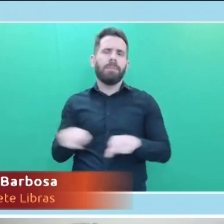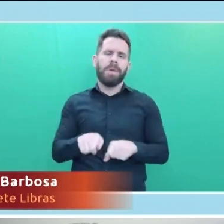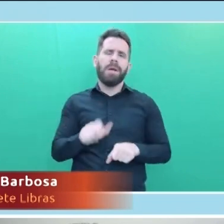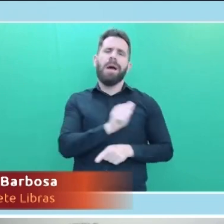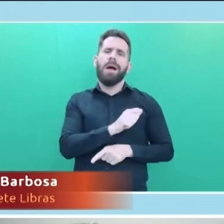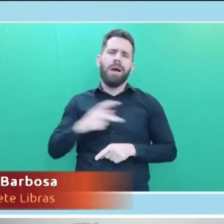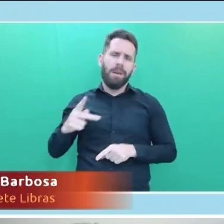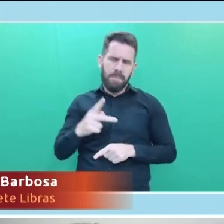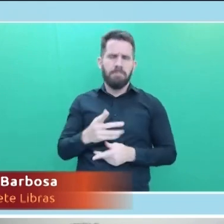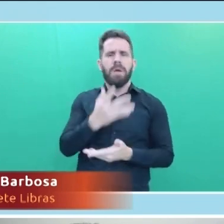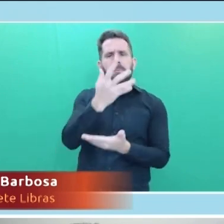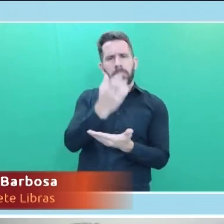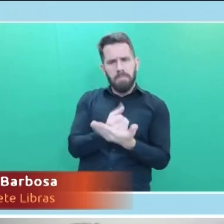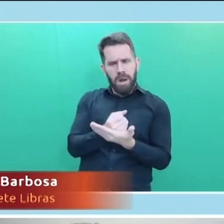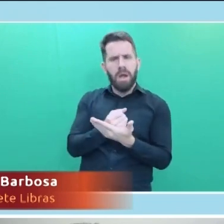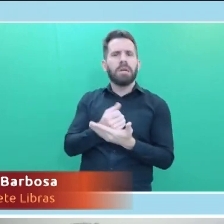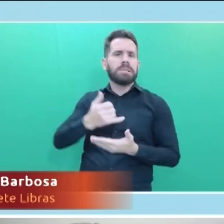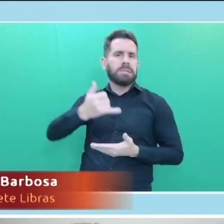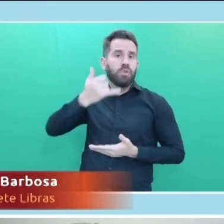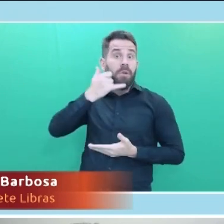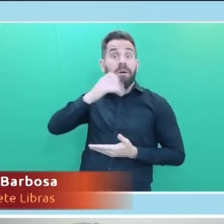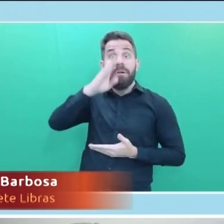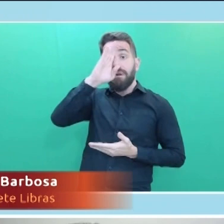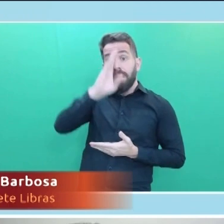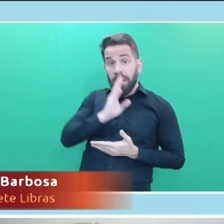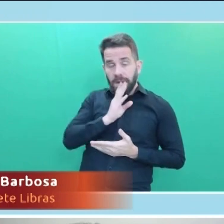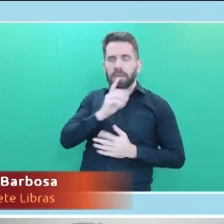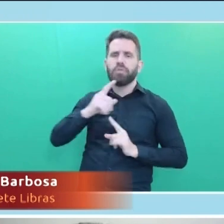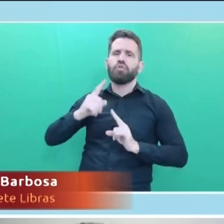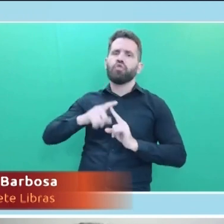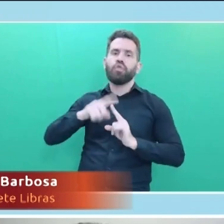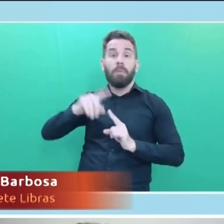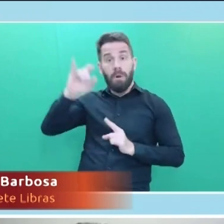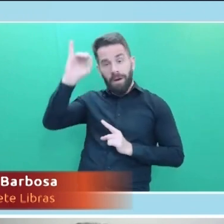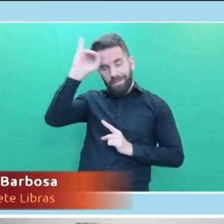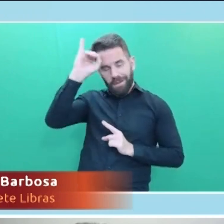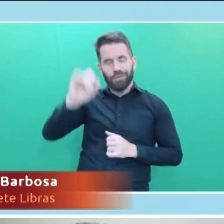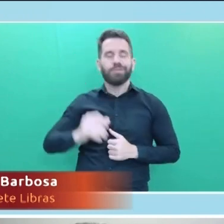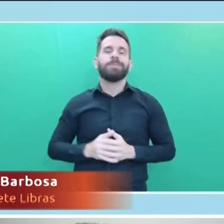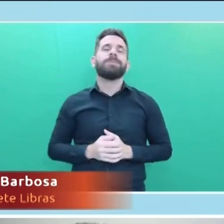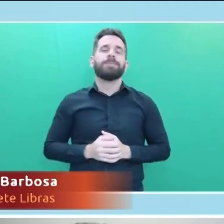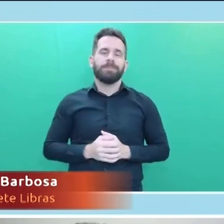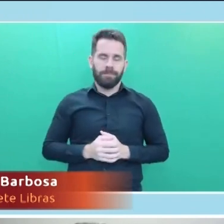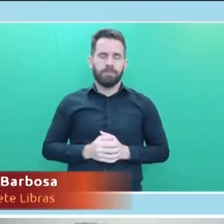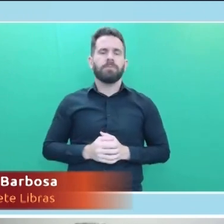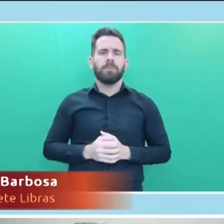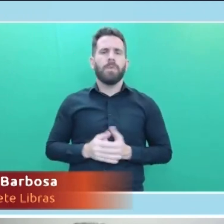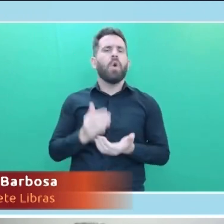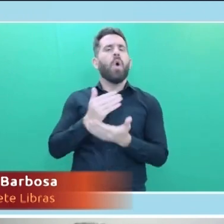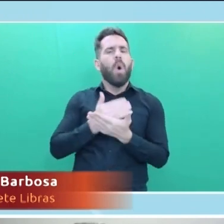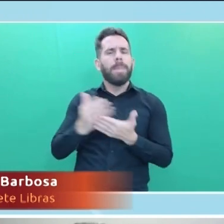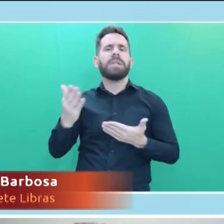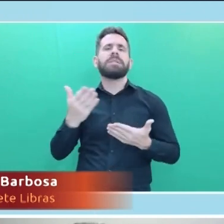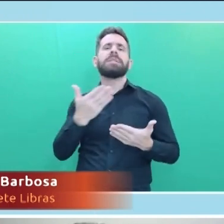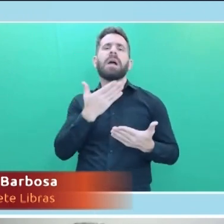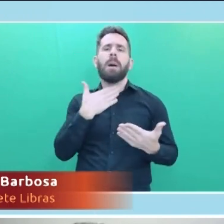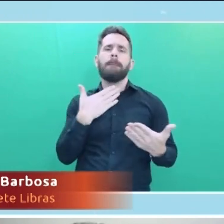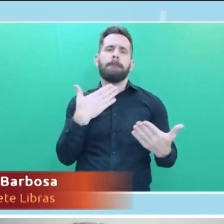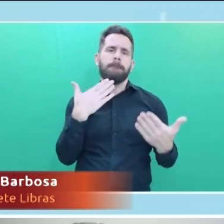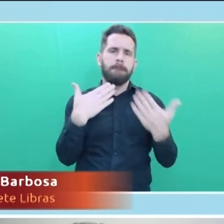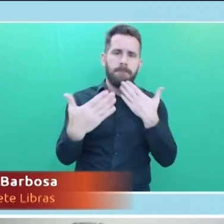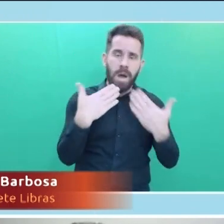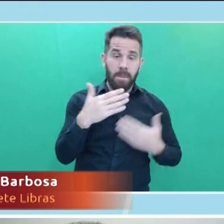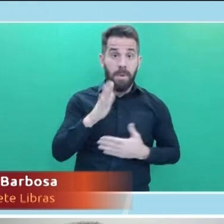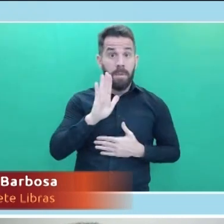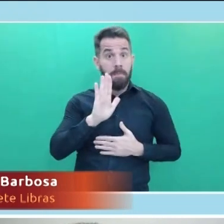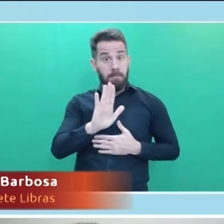gratuitamente em celulares com modelo Android. A gente vai começar a nossa conversa, mas antes deixa eu te explicar que nós ainda estamos